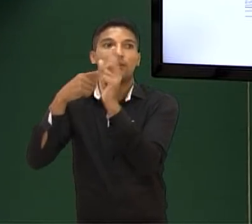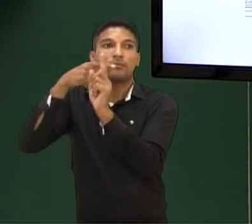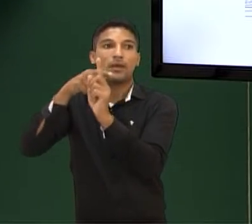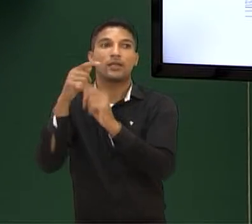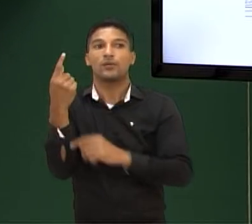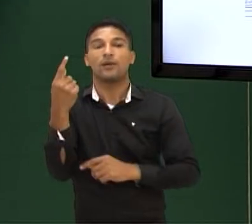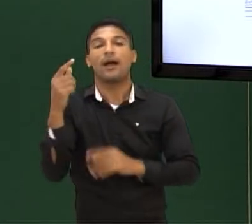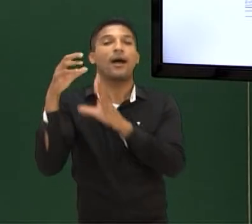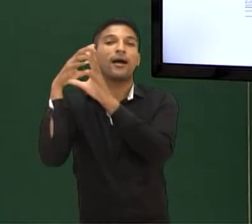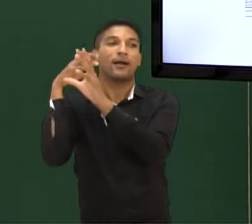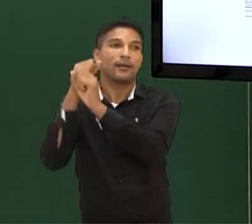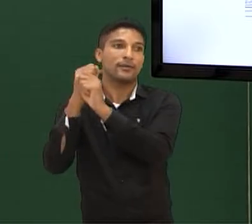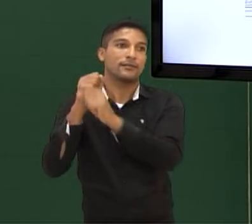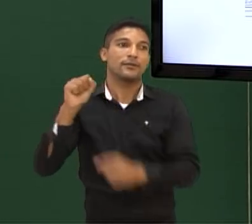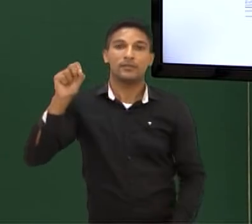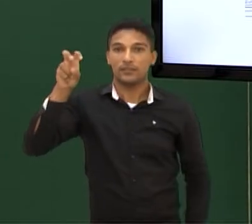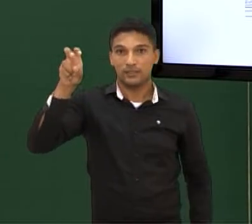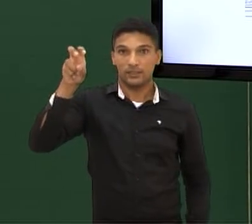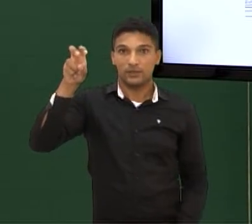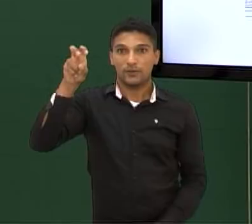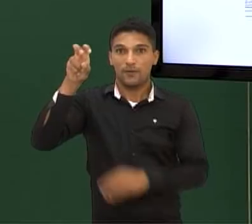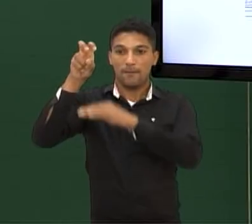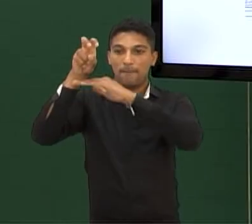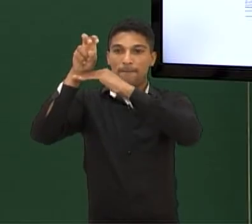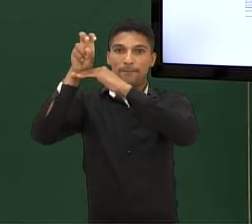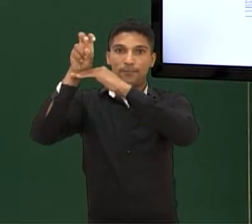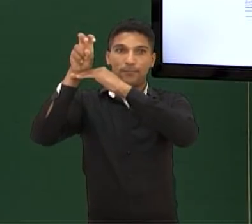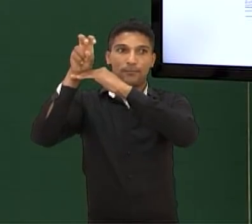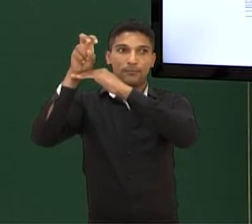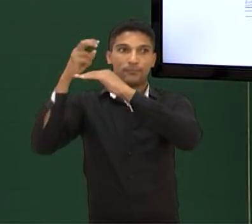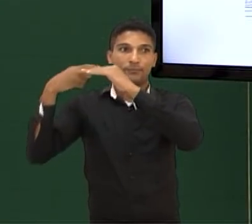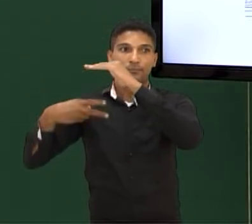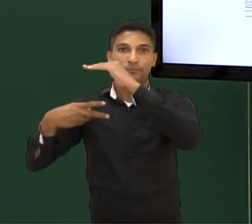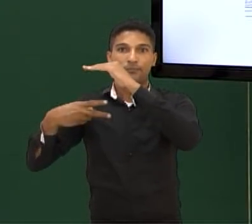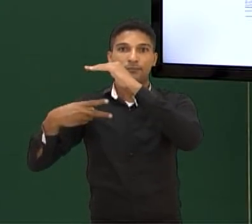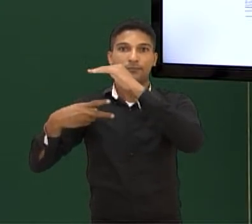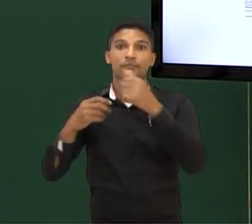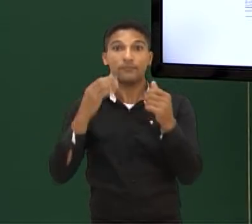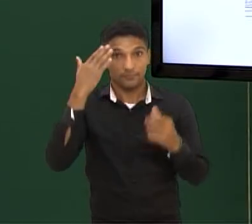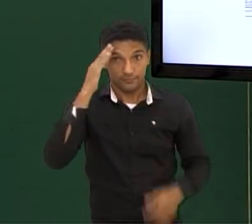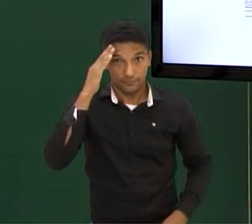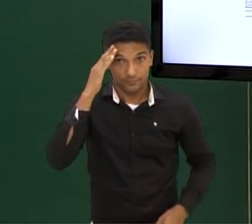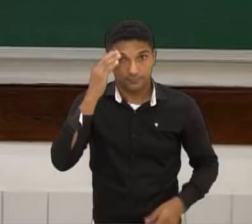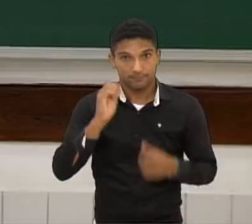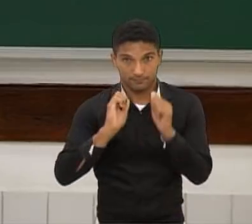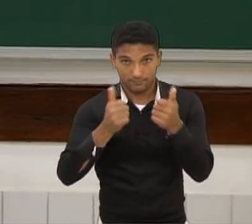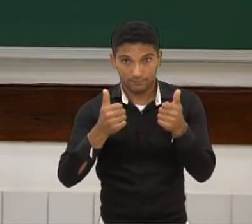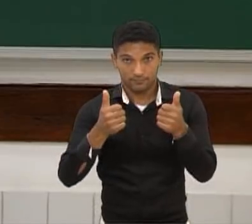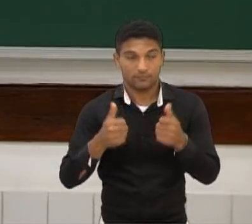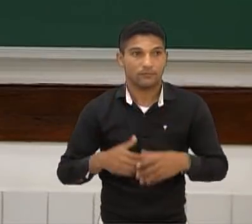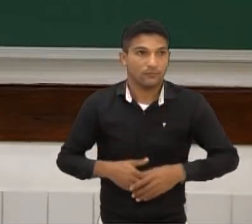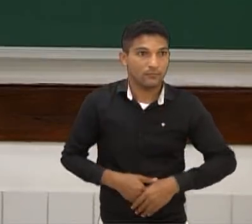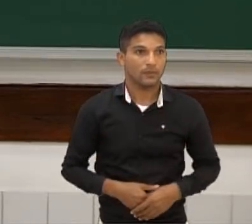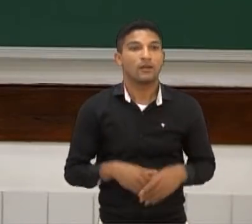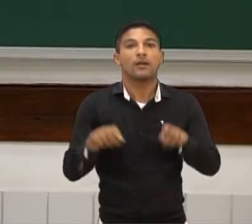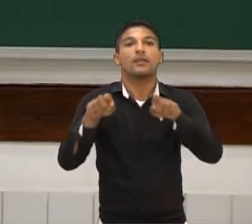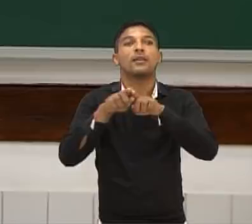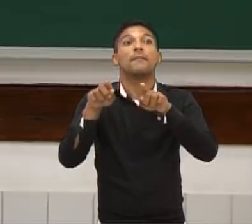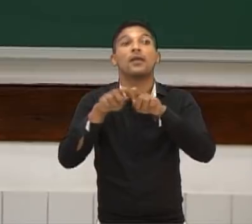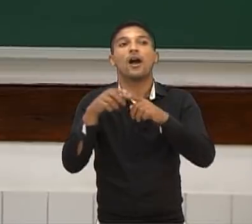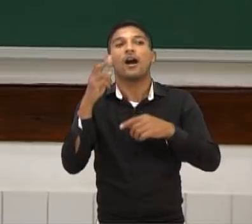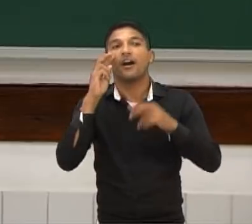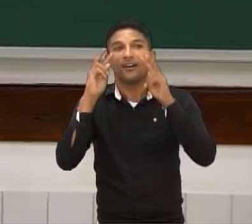5 meios, ok? Tudo bem? Então, aqui, voltando, a professora também colocou no quadro para